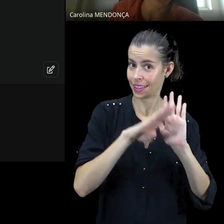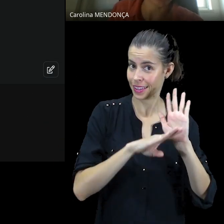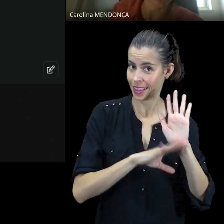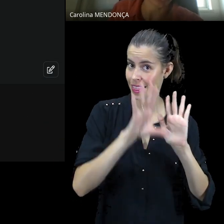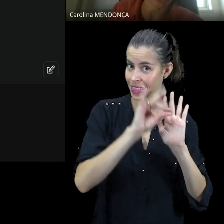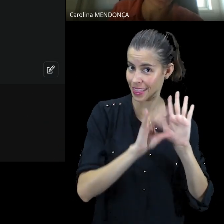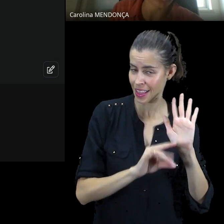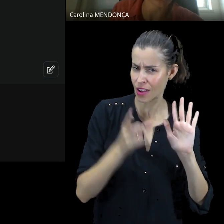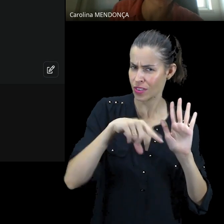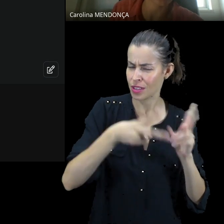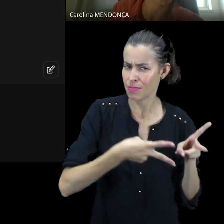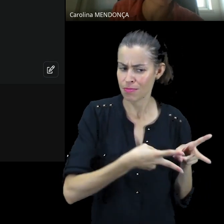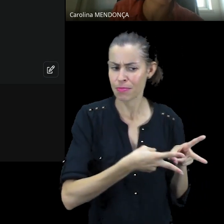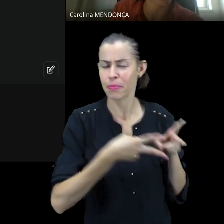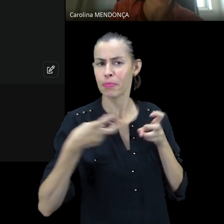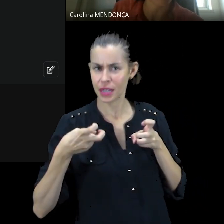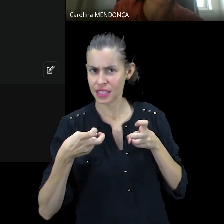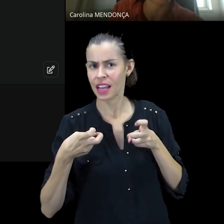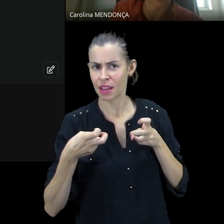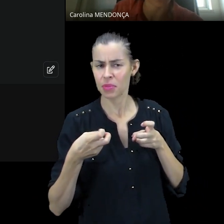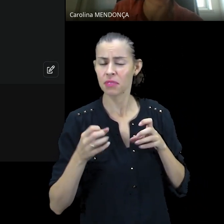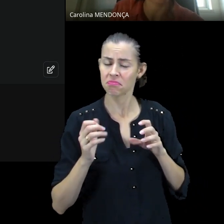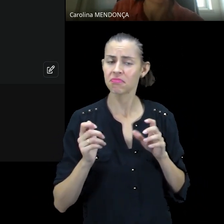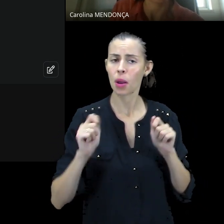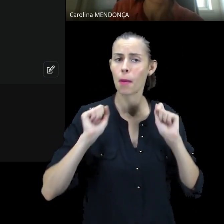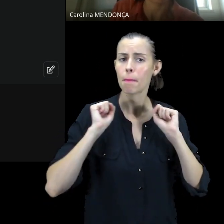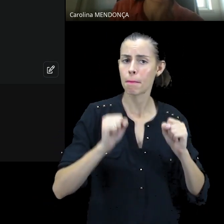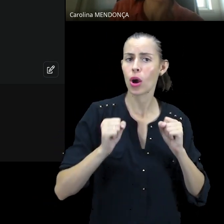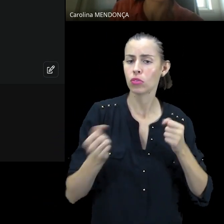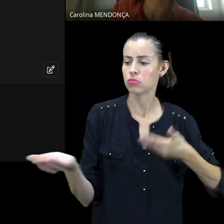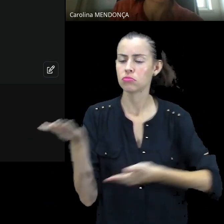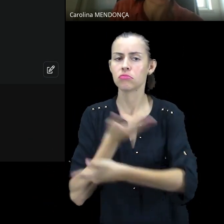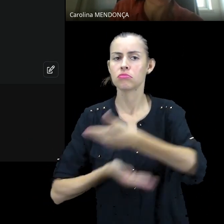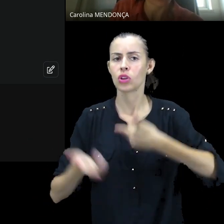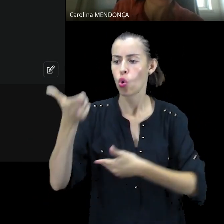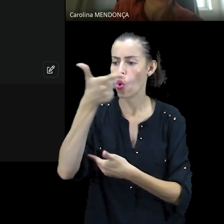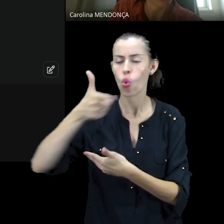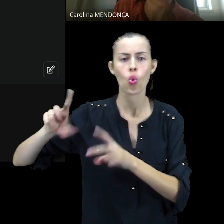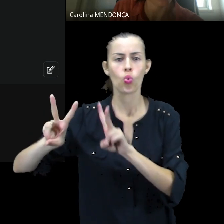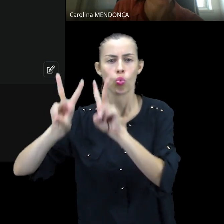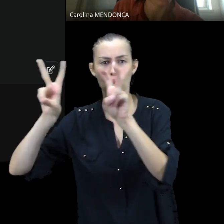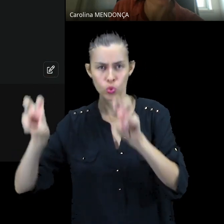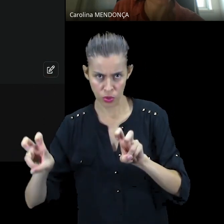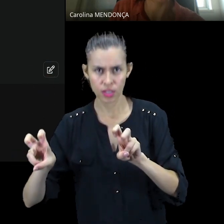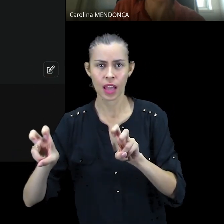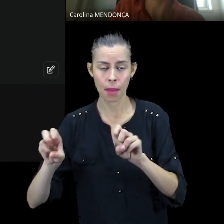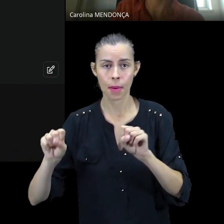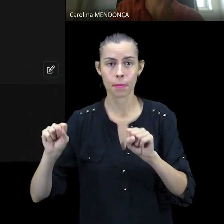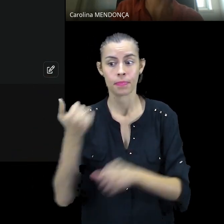aqui nesses princípios, a gente já vê a confluência, né, com as demais resoluções de educação